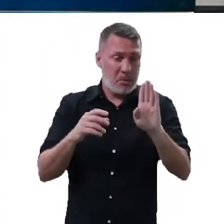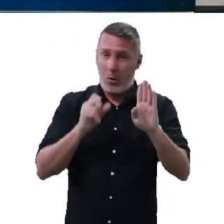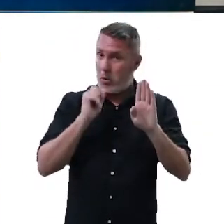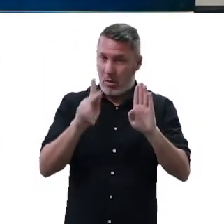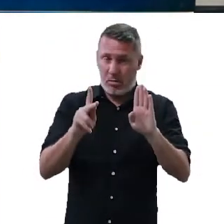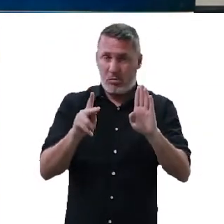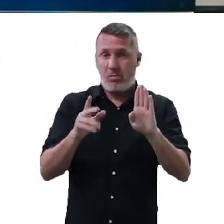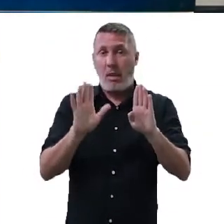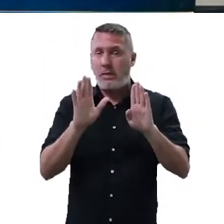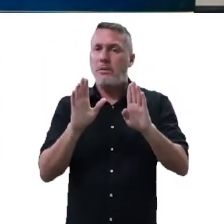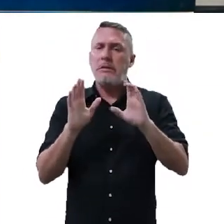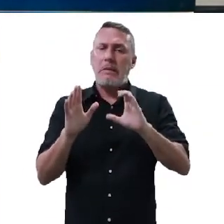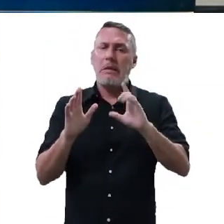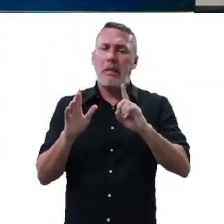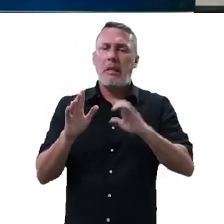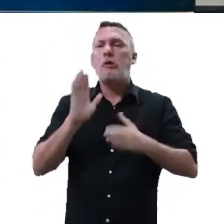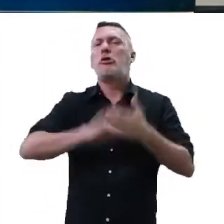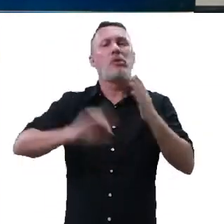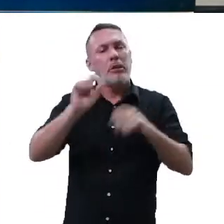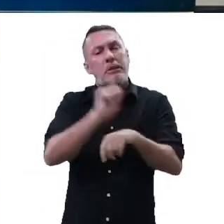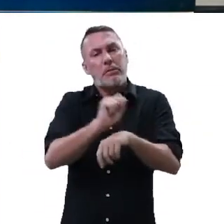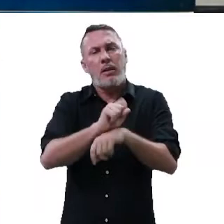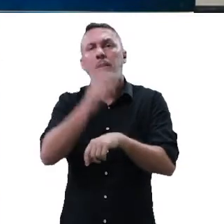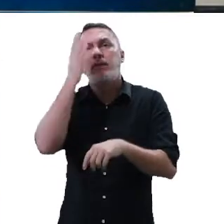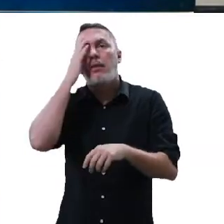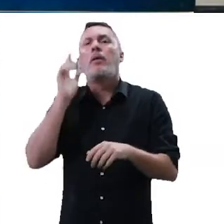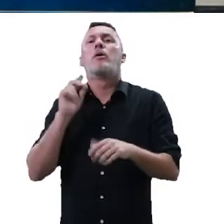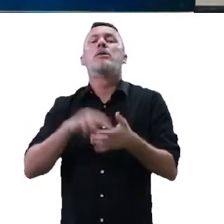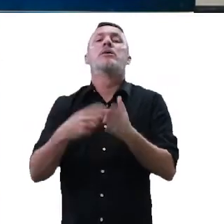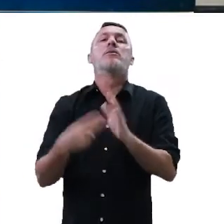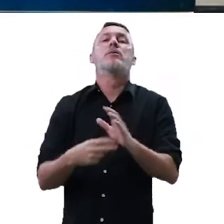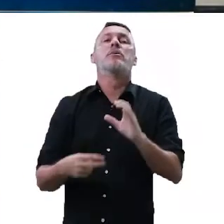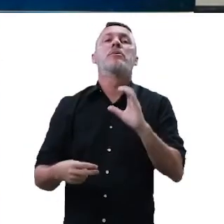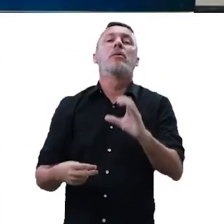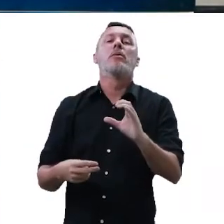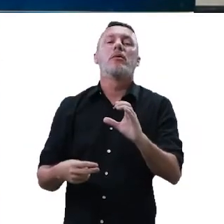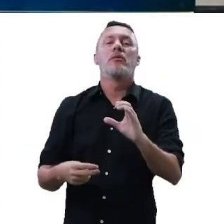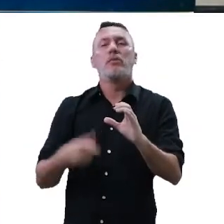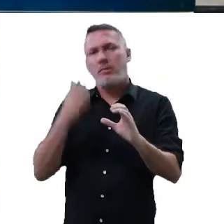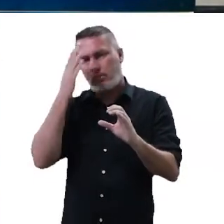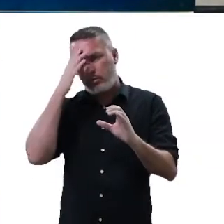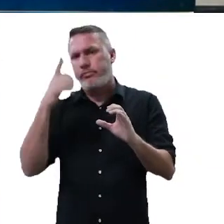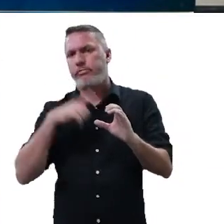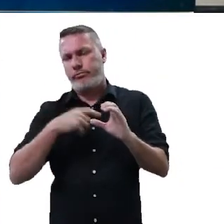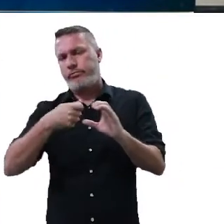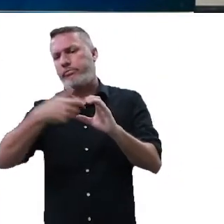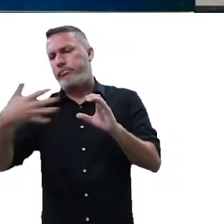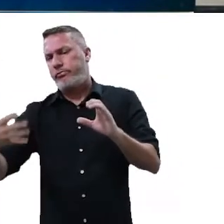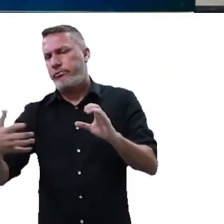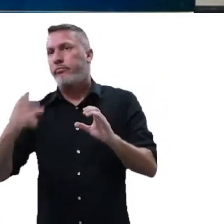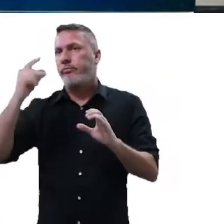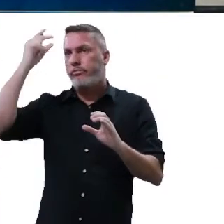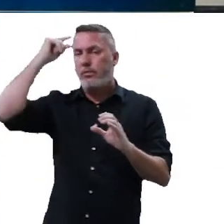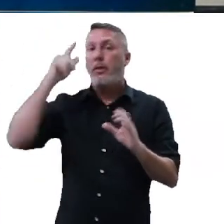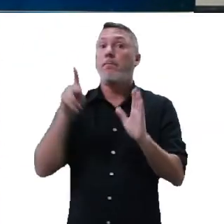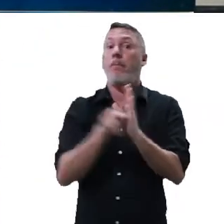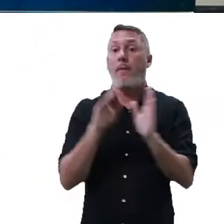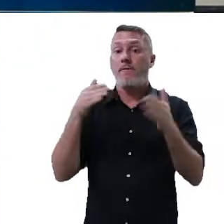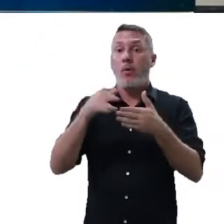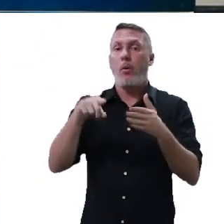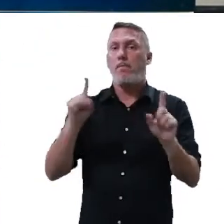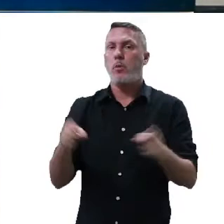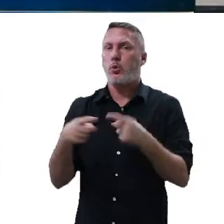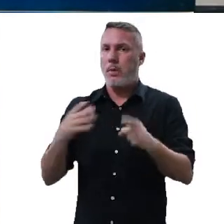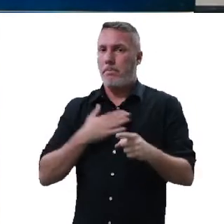as outras alternativas, é importante a gente ver. Hedonistas é um movimento também do período helênico, que tinha como elemento fundamental a